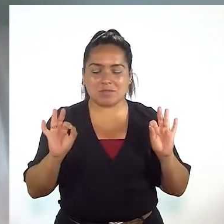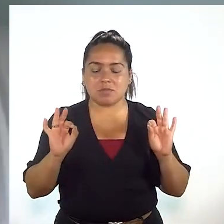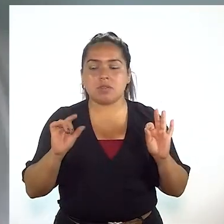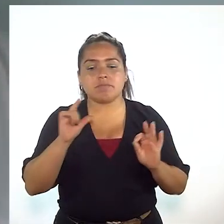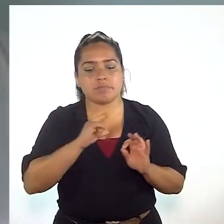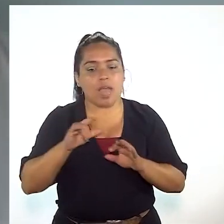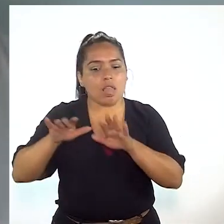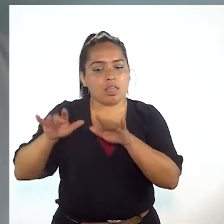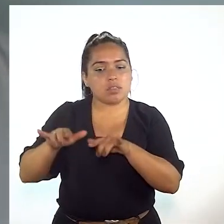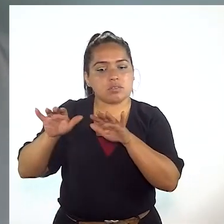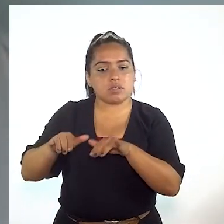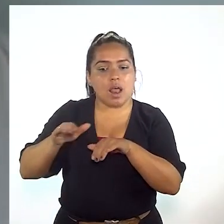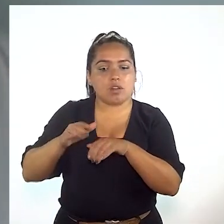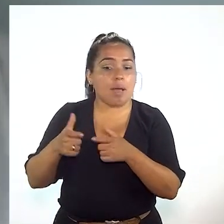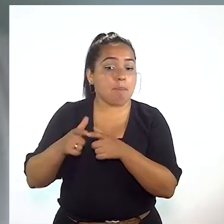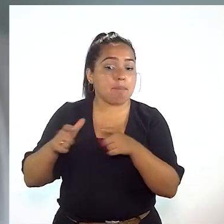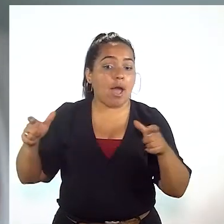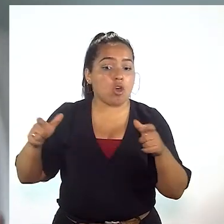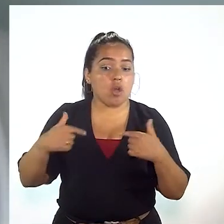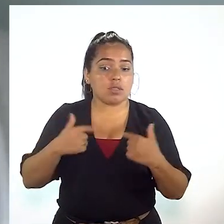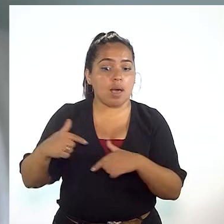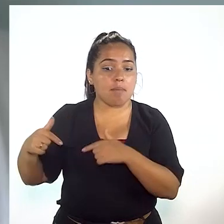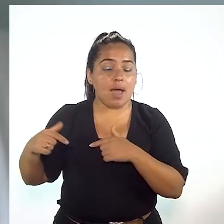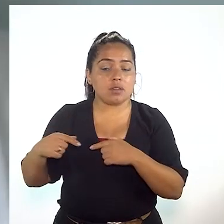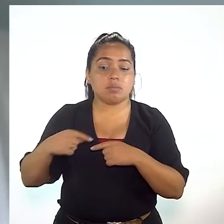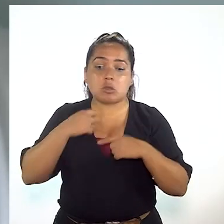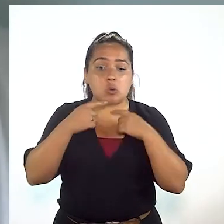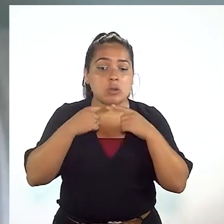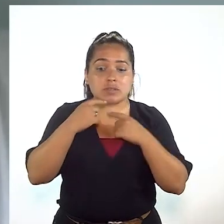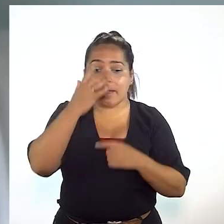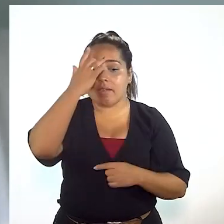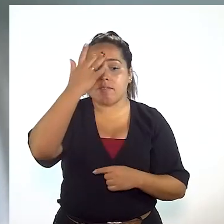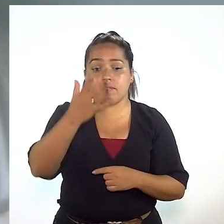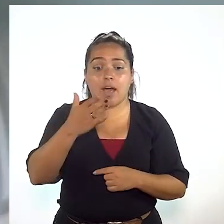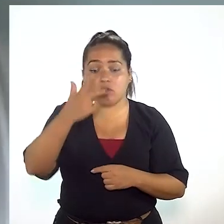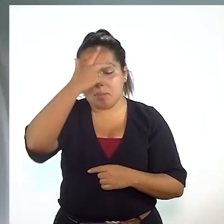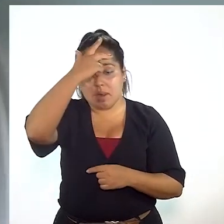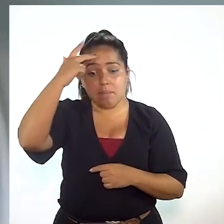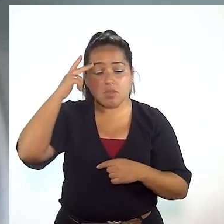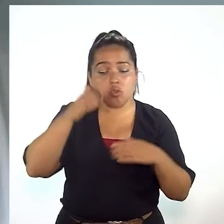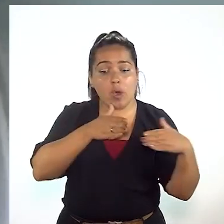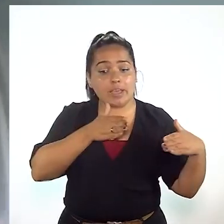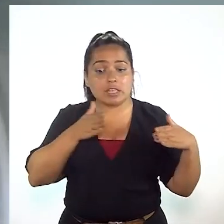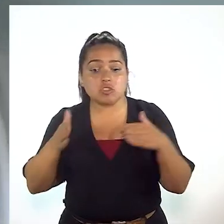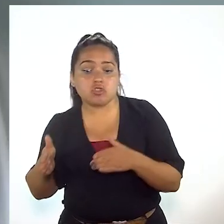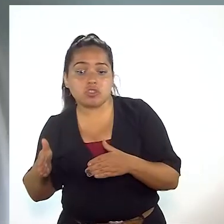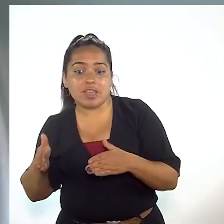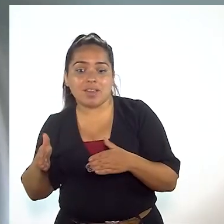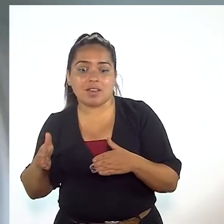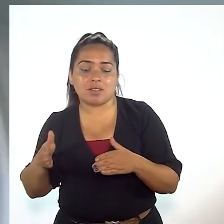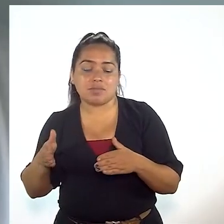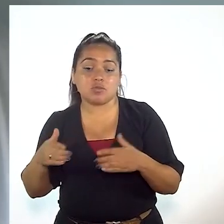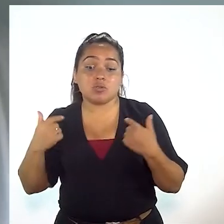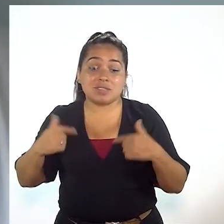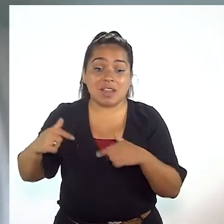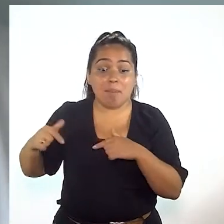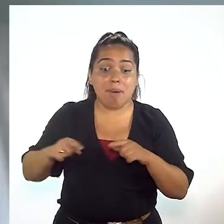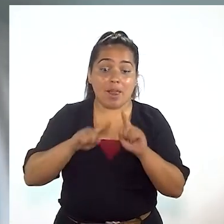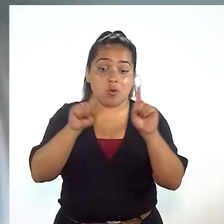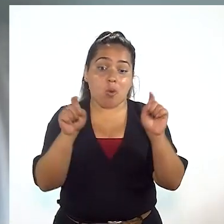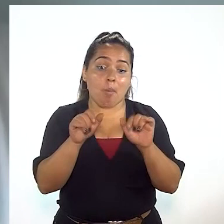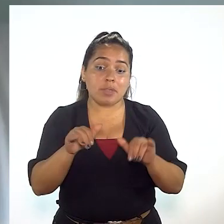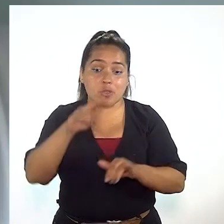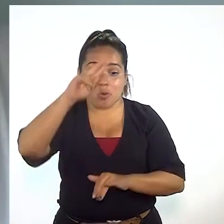gente digitalizou a maior parte dos serviços, mas a gente não tornou ele fácil de ser